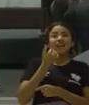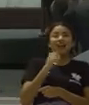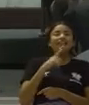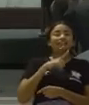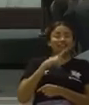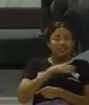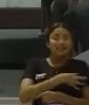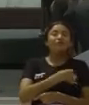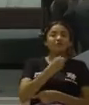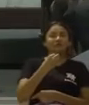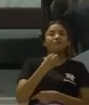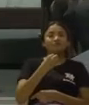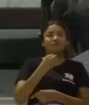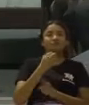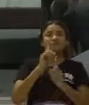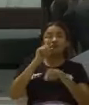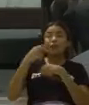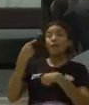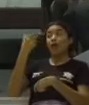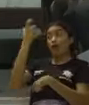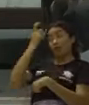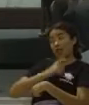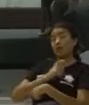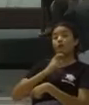Eu o consagrei a pastor.